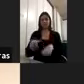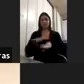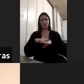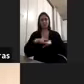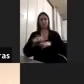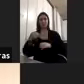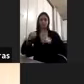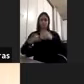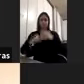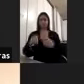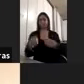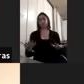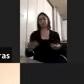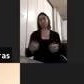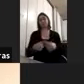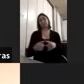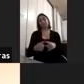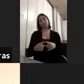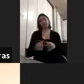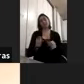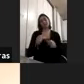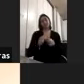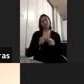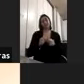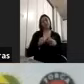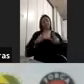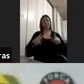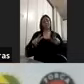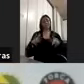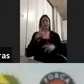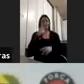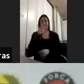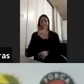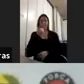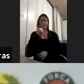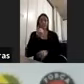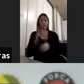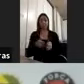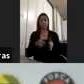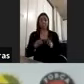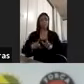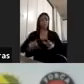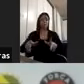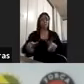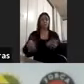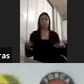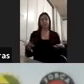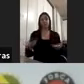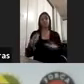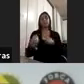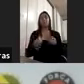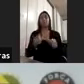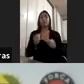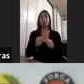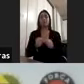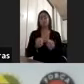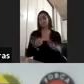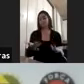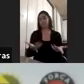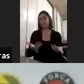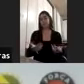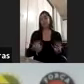a Polícia Militar para escoltar os ônibus. Então, é muito triste. De repente, é mais uma denúncia que temos que fazer ao governo do Estado, né, para que também